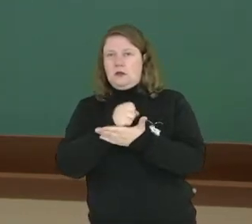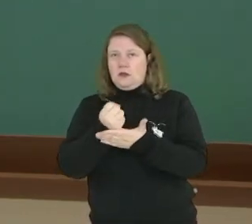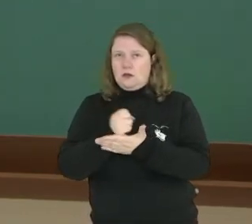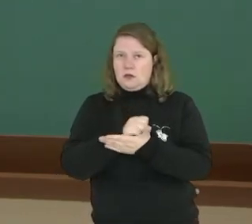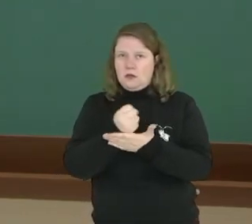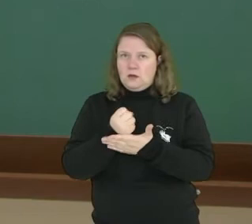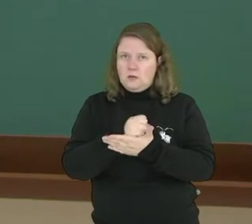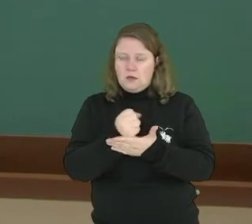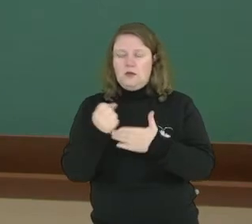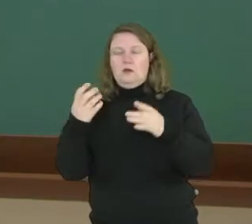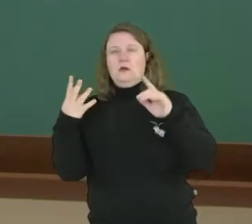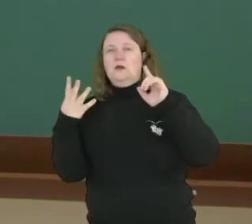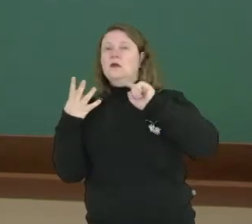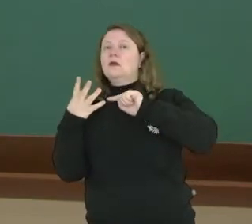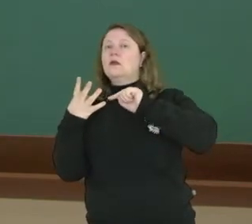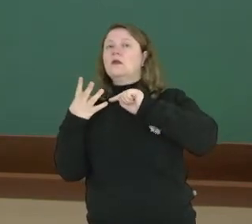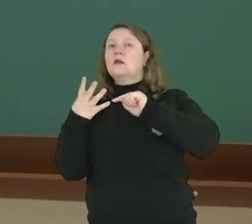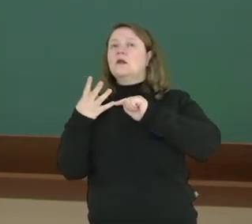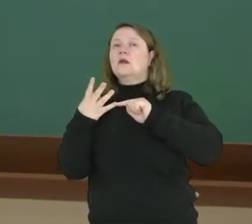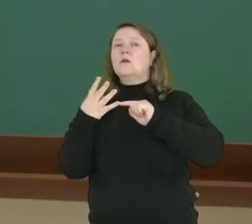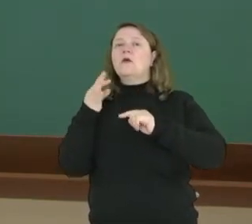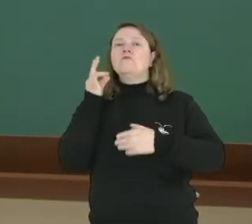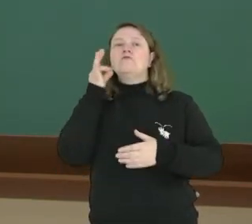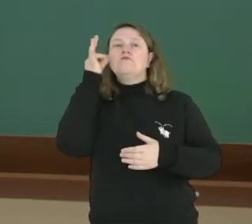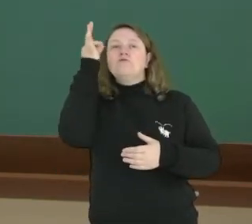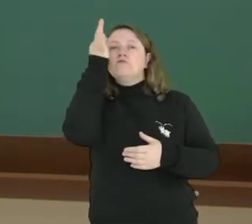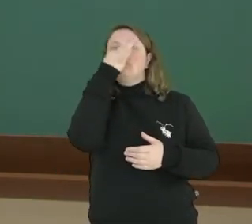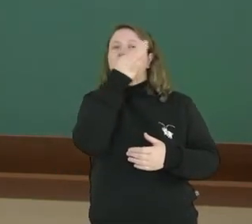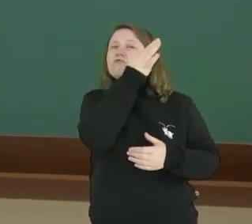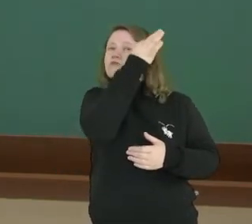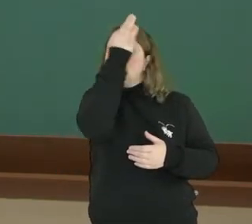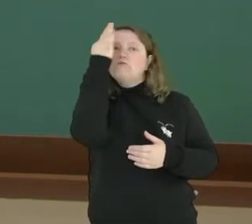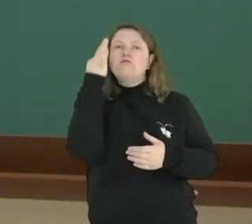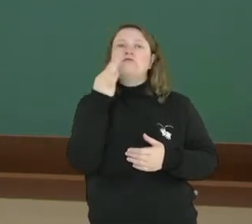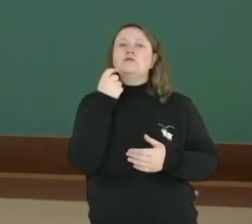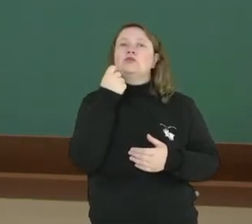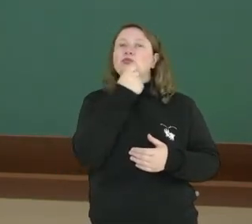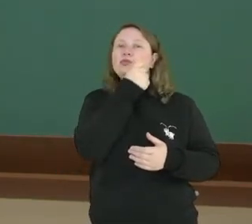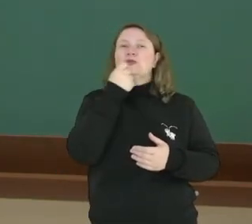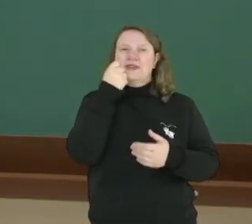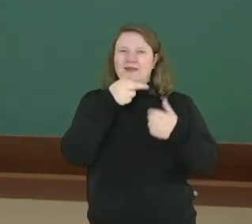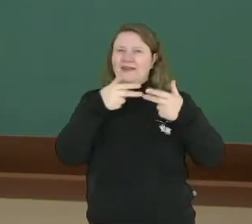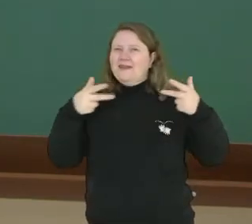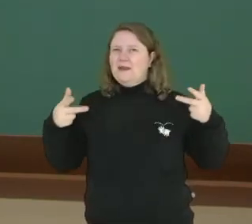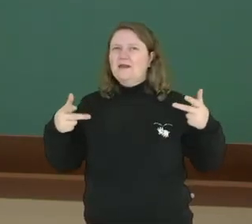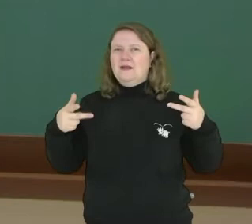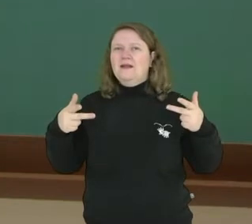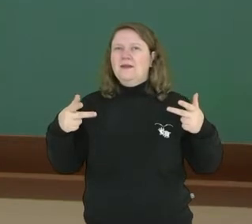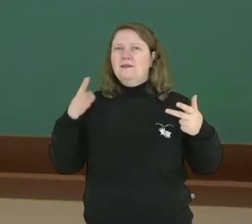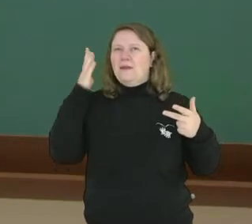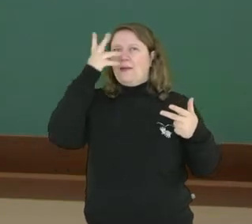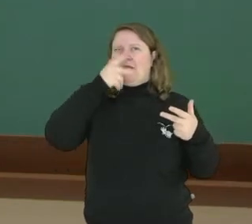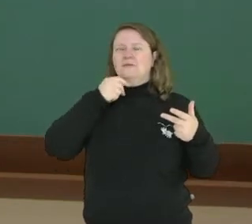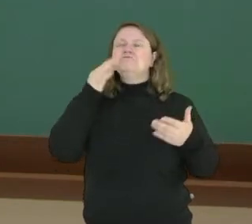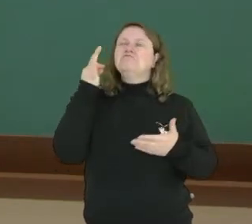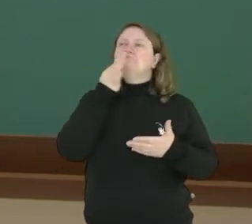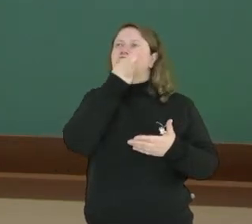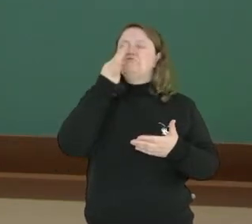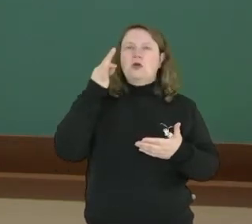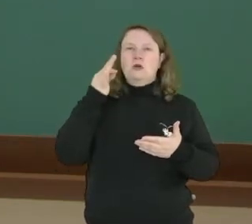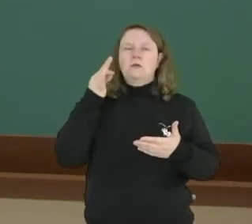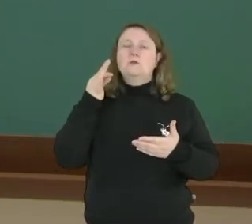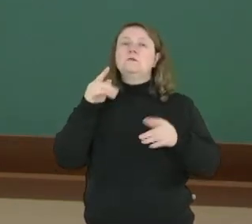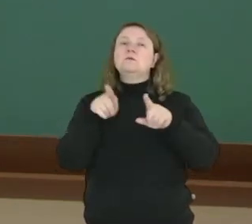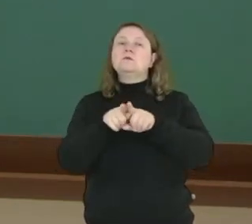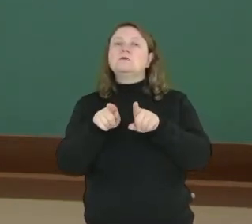Olha quanta coisa pode ser utilizada como recurso e que vem das áreas de floresta. Por isso é importante